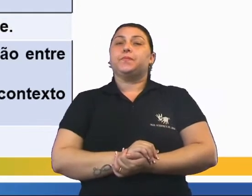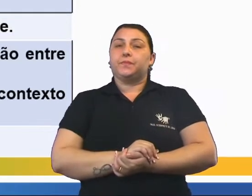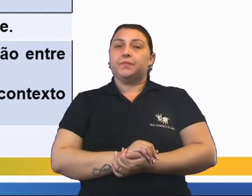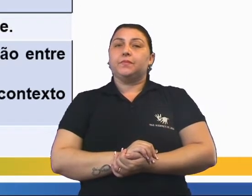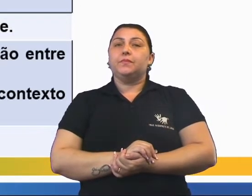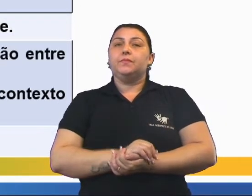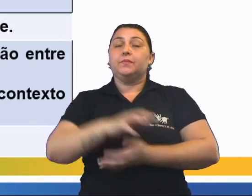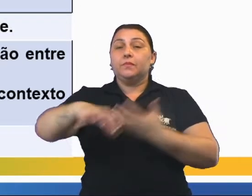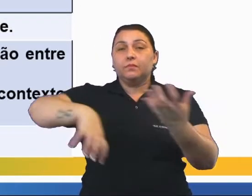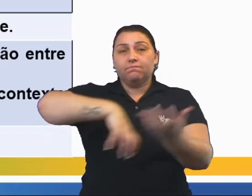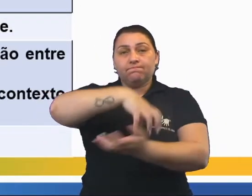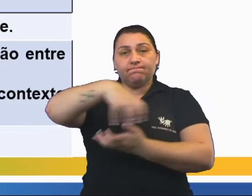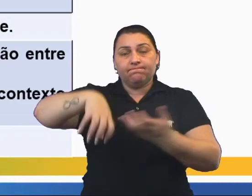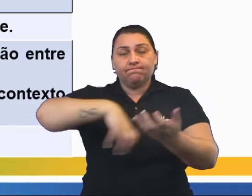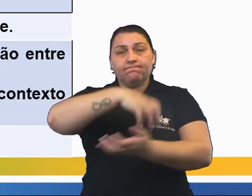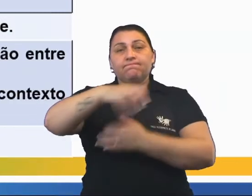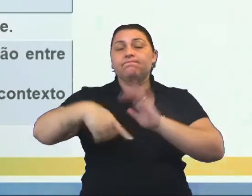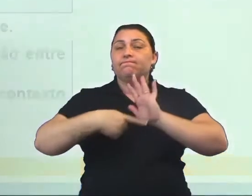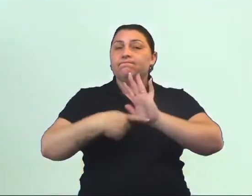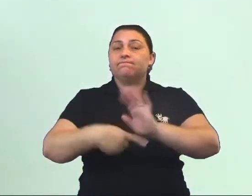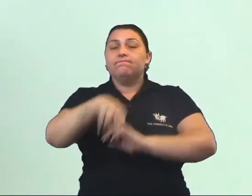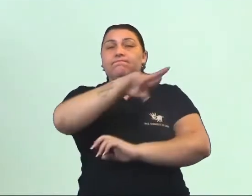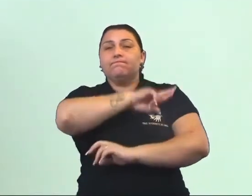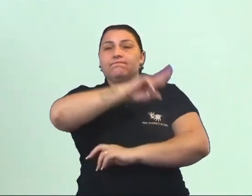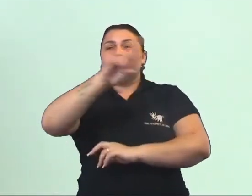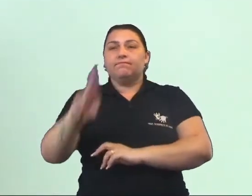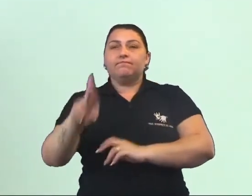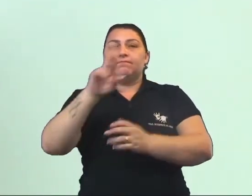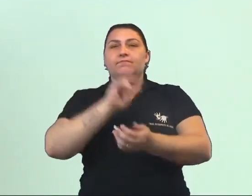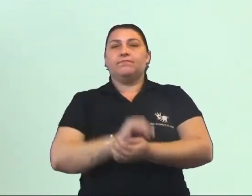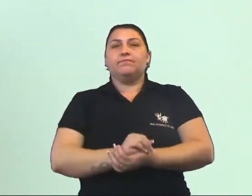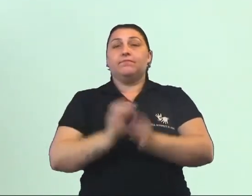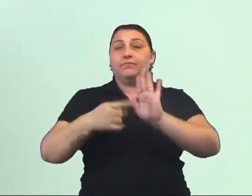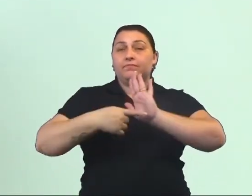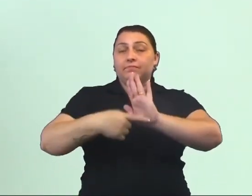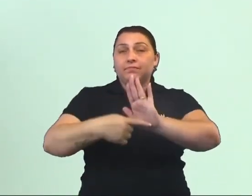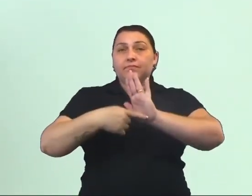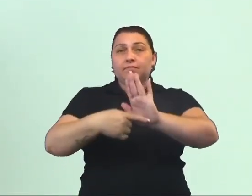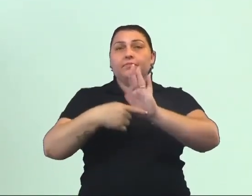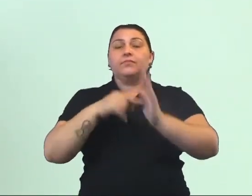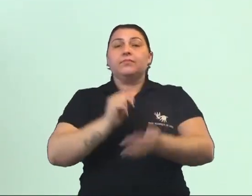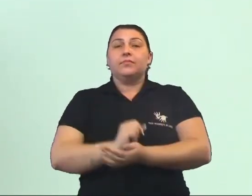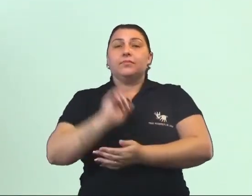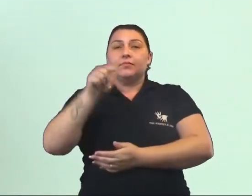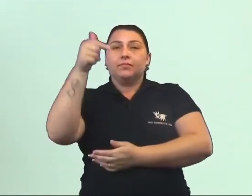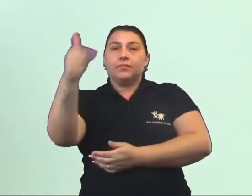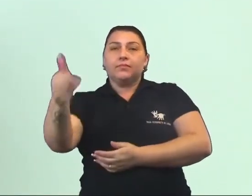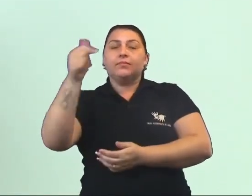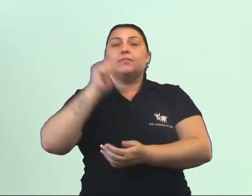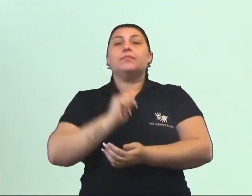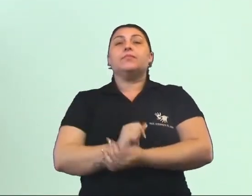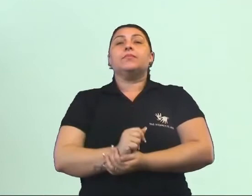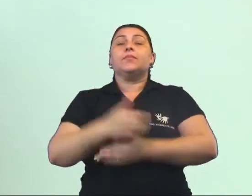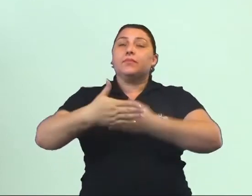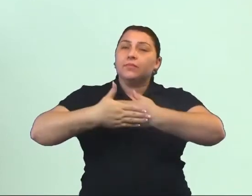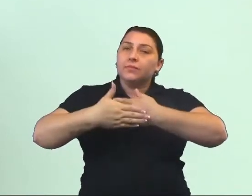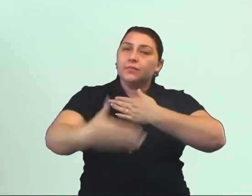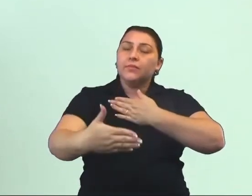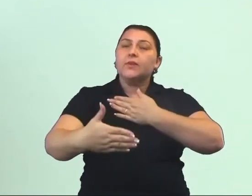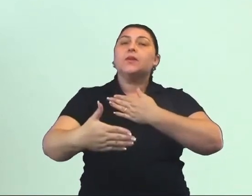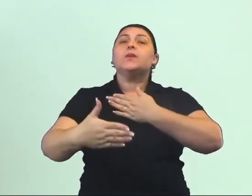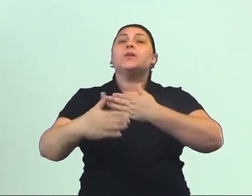manifestações definem a religião. A religião, ela aparece para os outros a partir